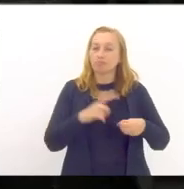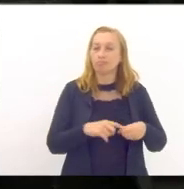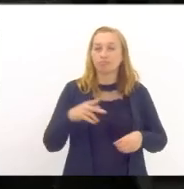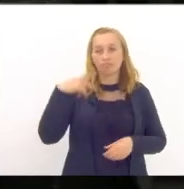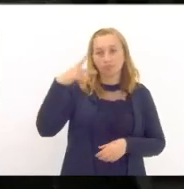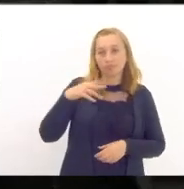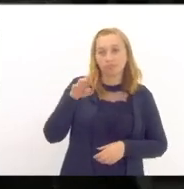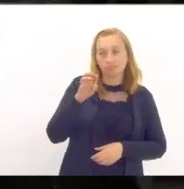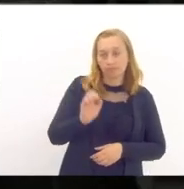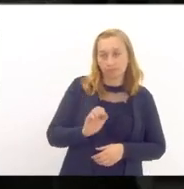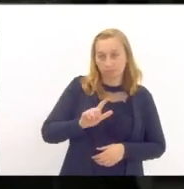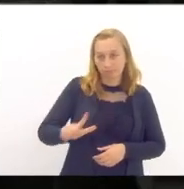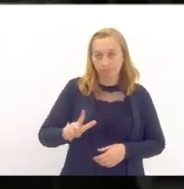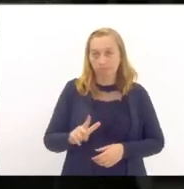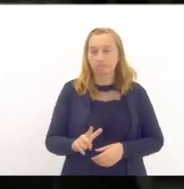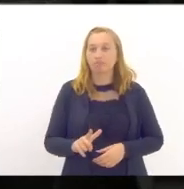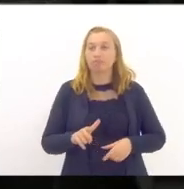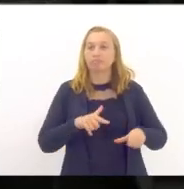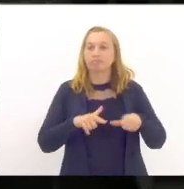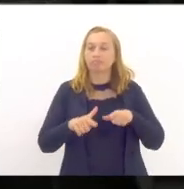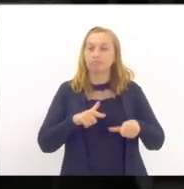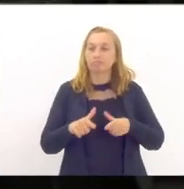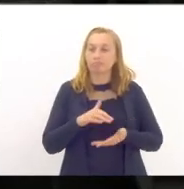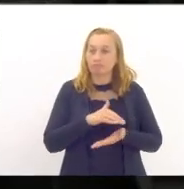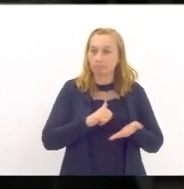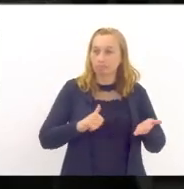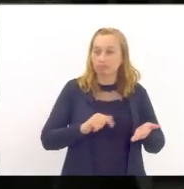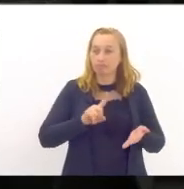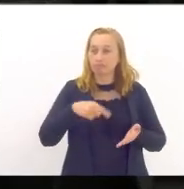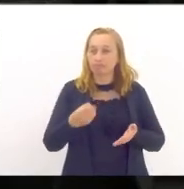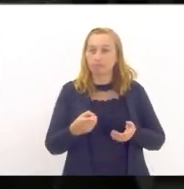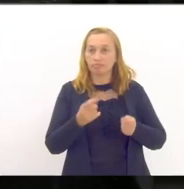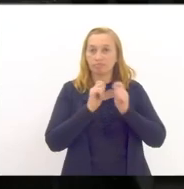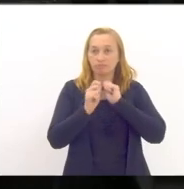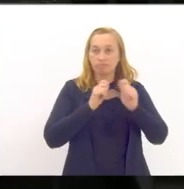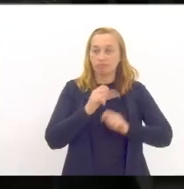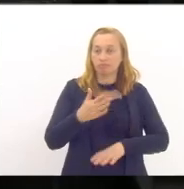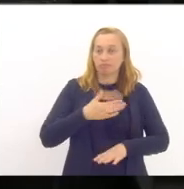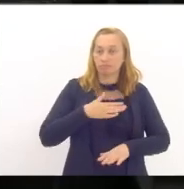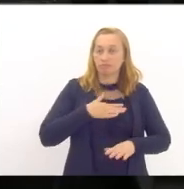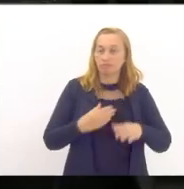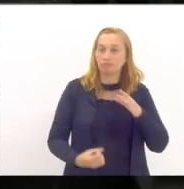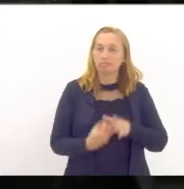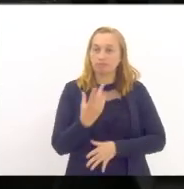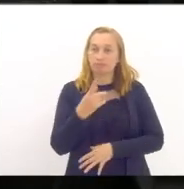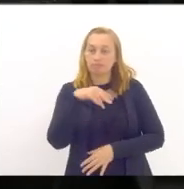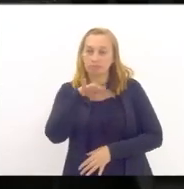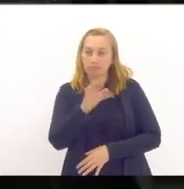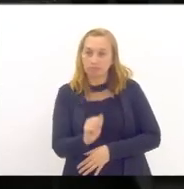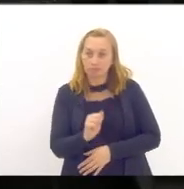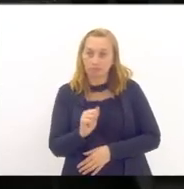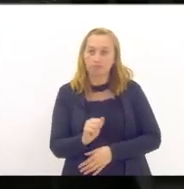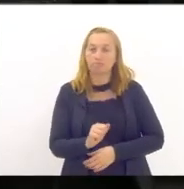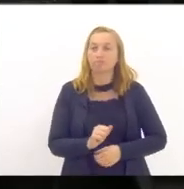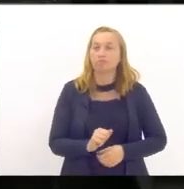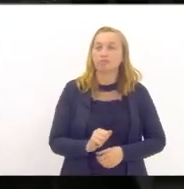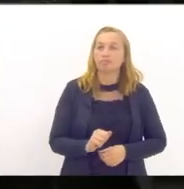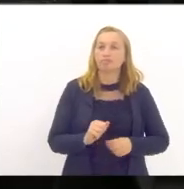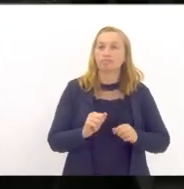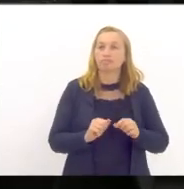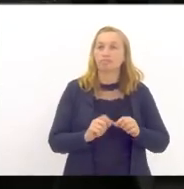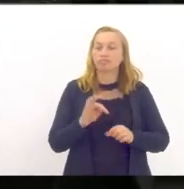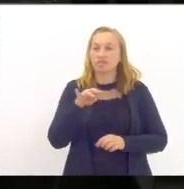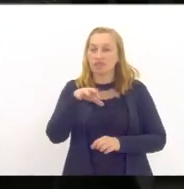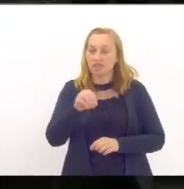Gabriel Monteiro, mandato que foi cassado após reportagem de minha autoria com produção de Marcela Mod e Mohamed Saig, para o